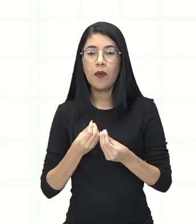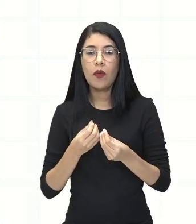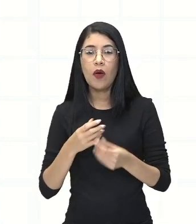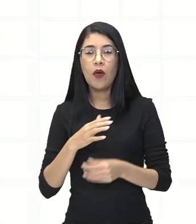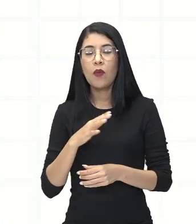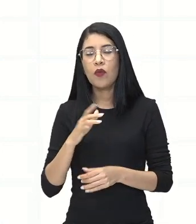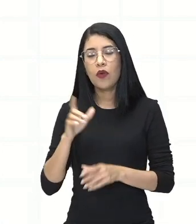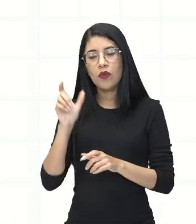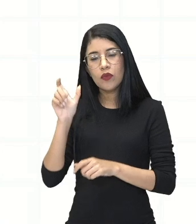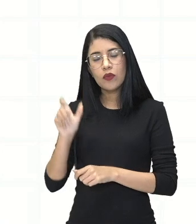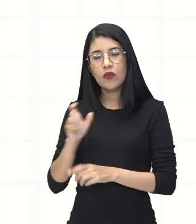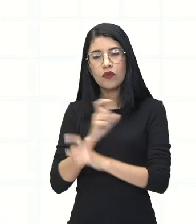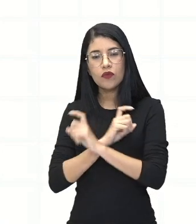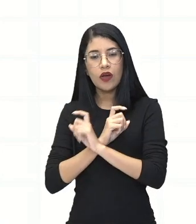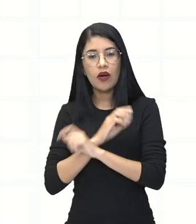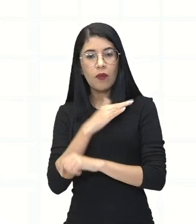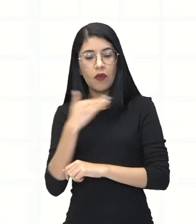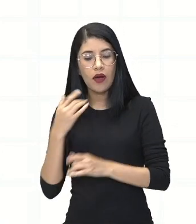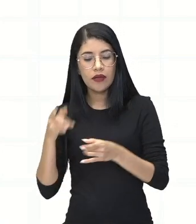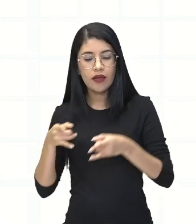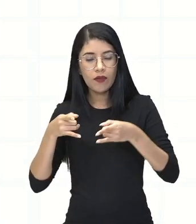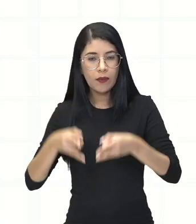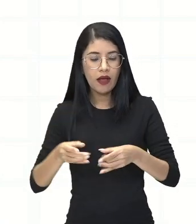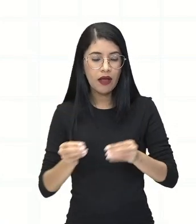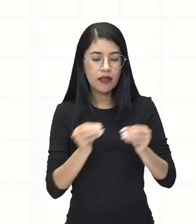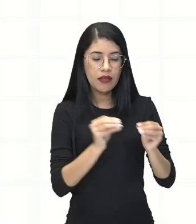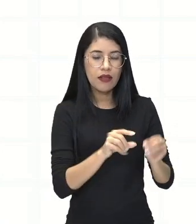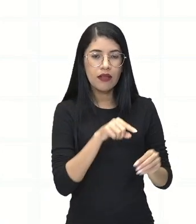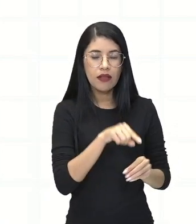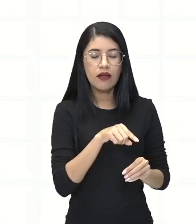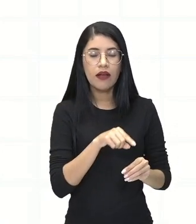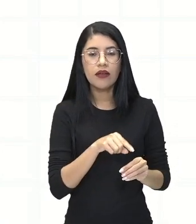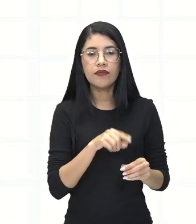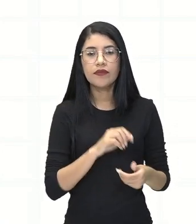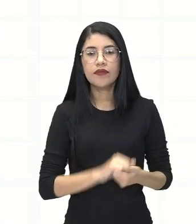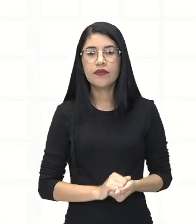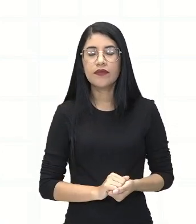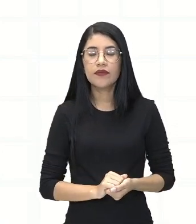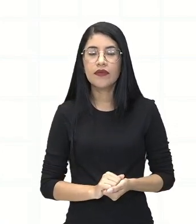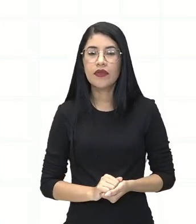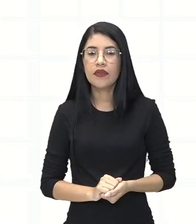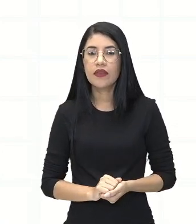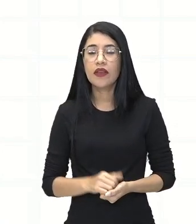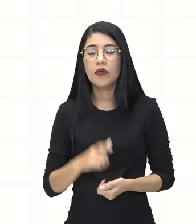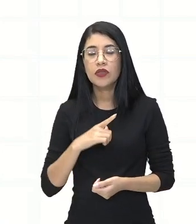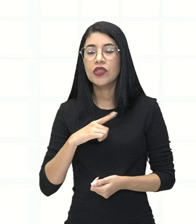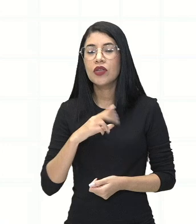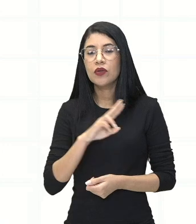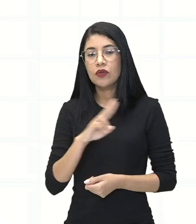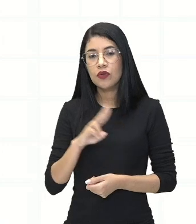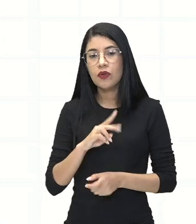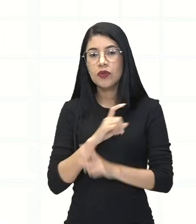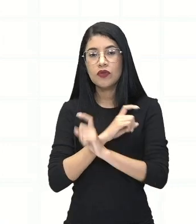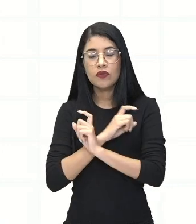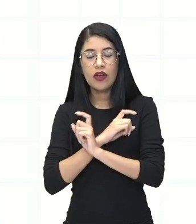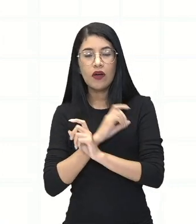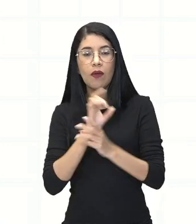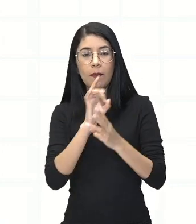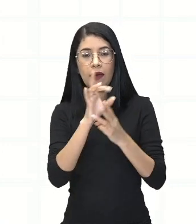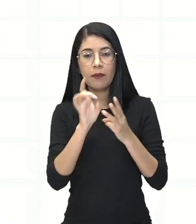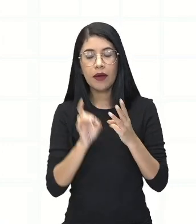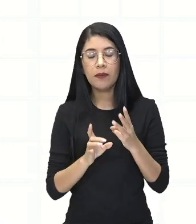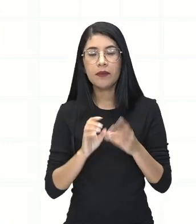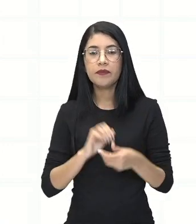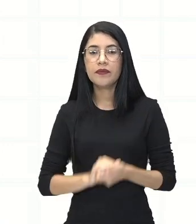do faraó Miquerinos. Então, elas levam esse nome do faraó, todas as 3 pirâmides, e elas ficam. E